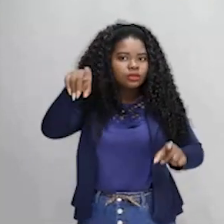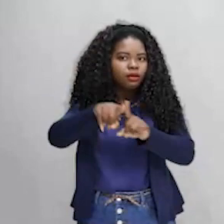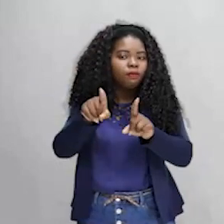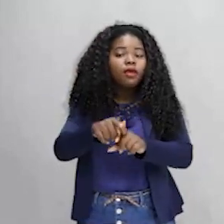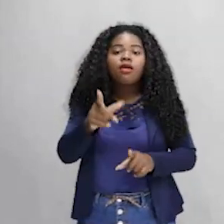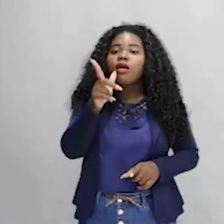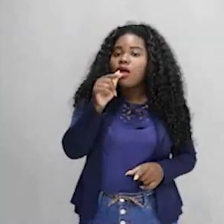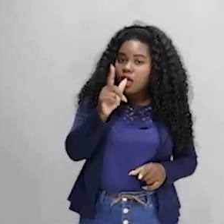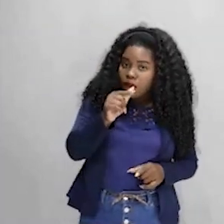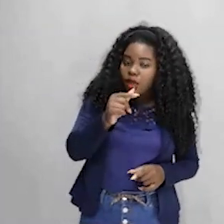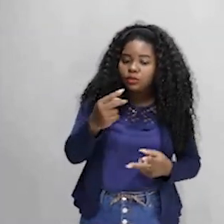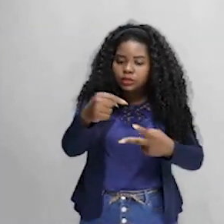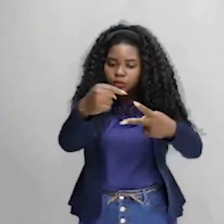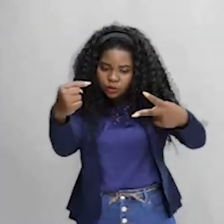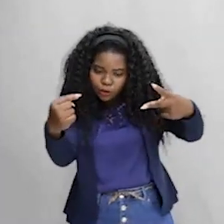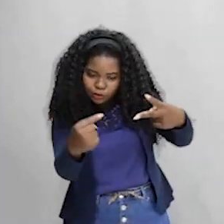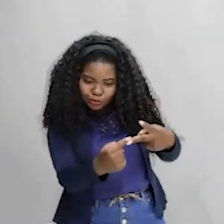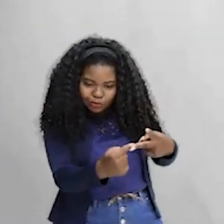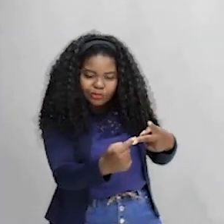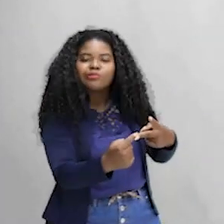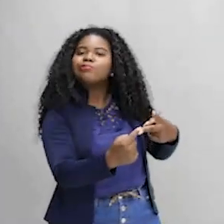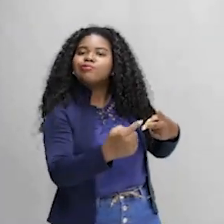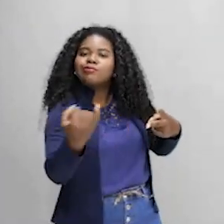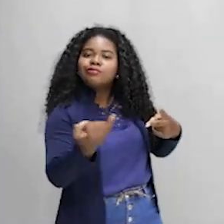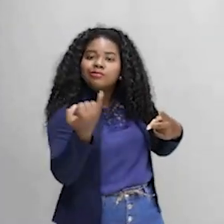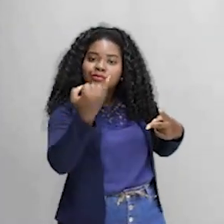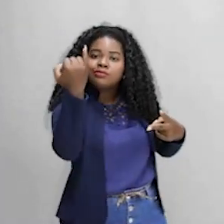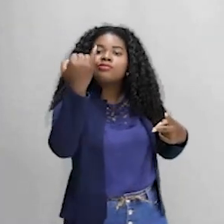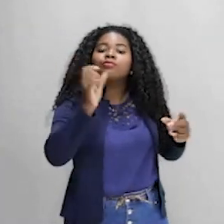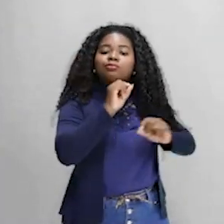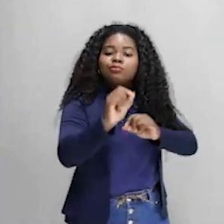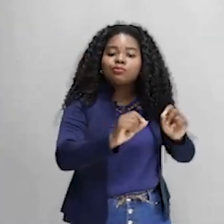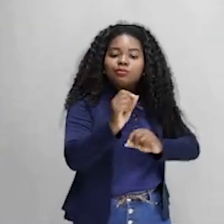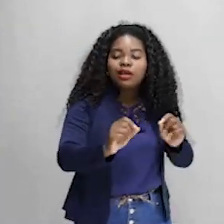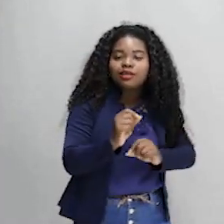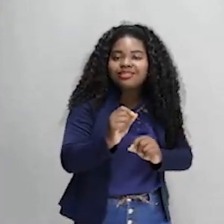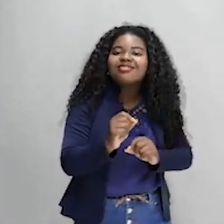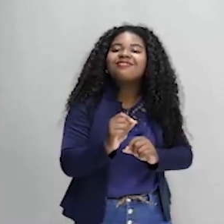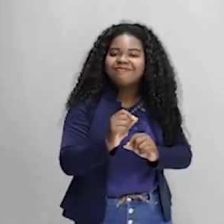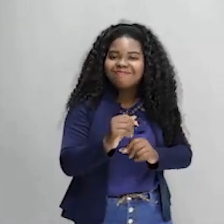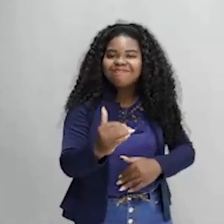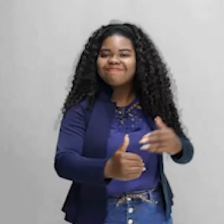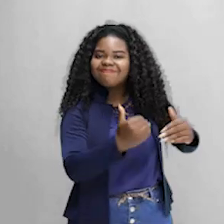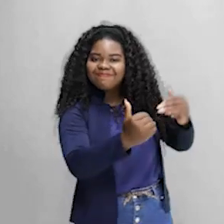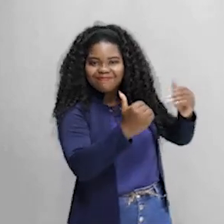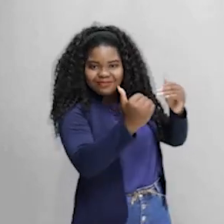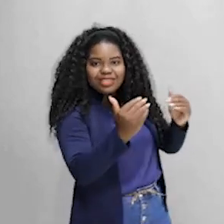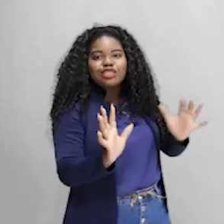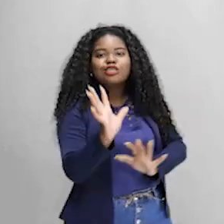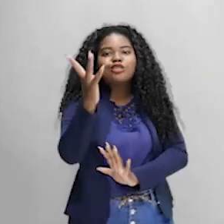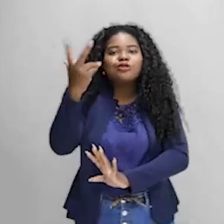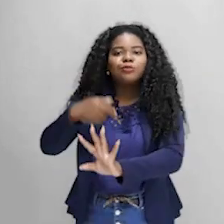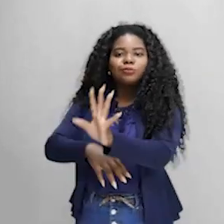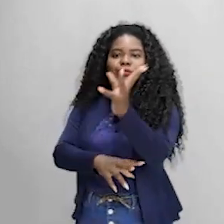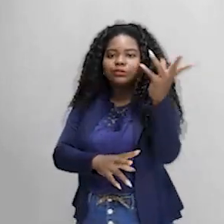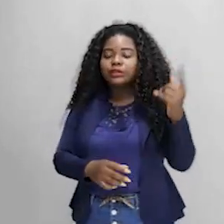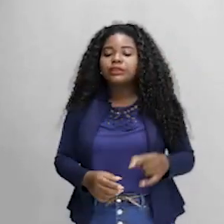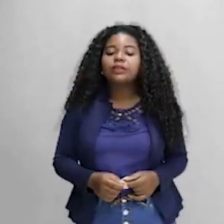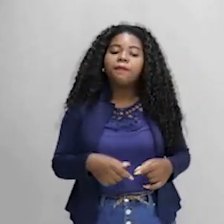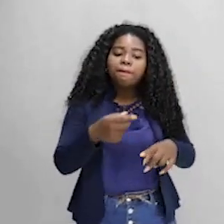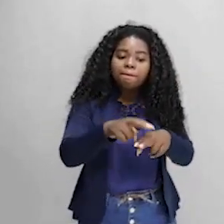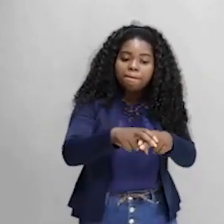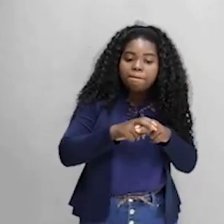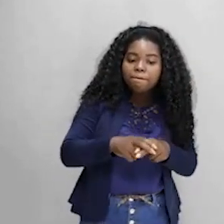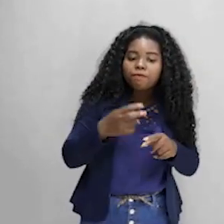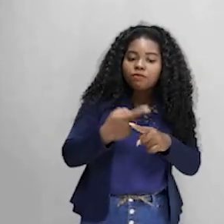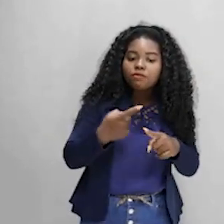água, que são os dois elementos vitais para que a vegetação se desenvolva. Então, é por isso que no centro do planeta,